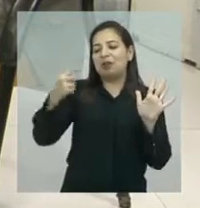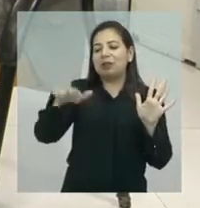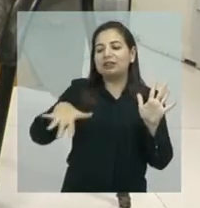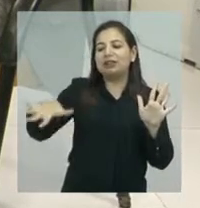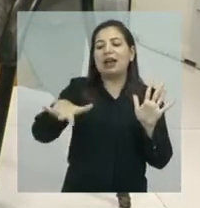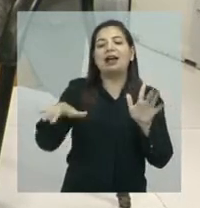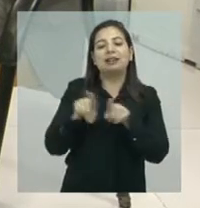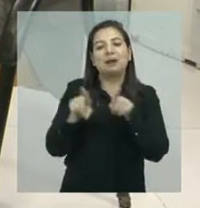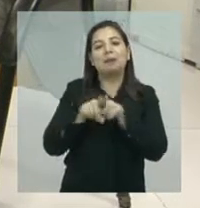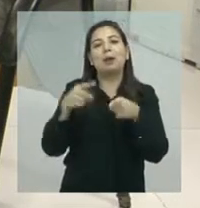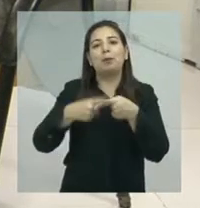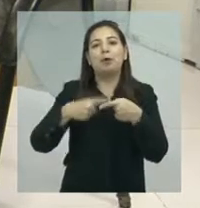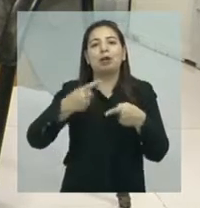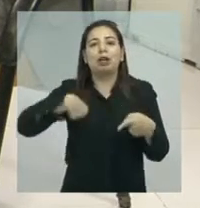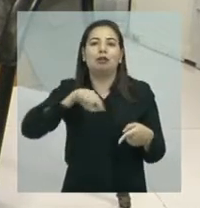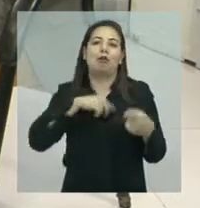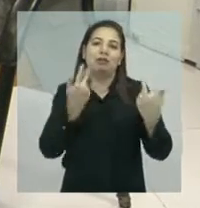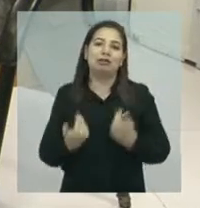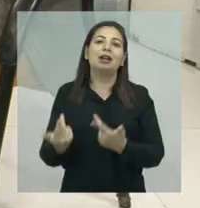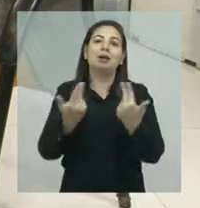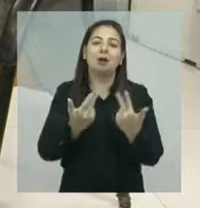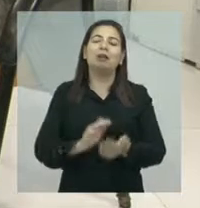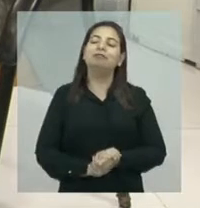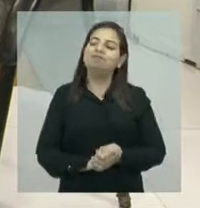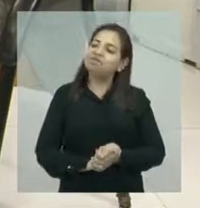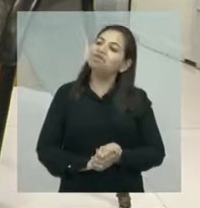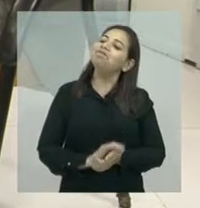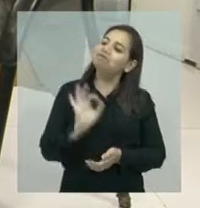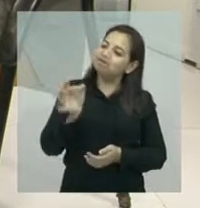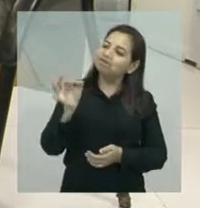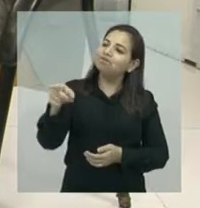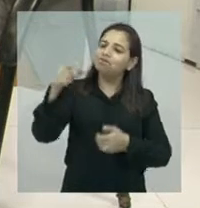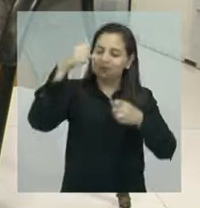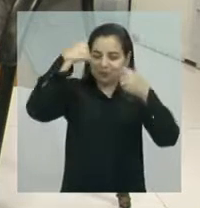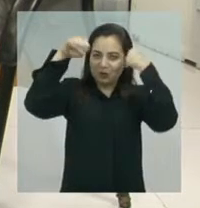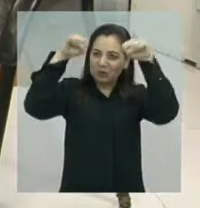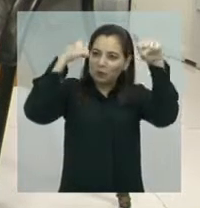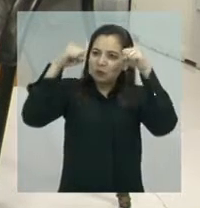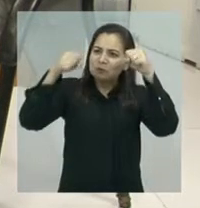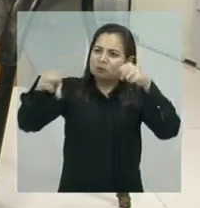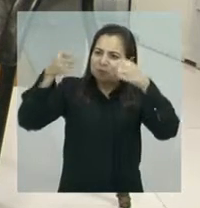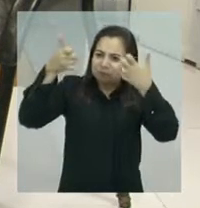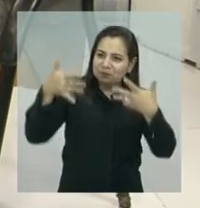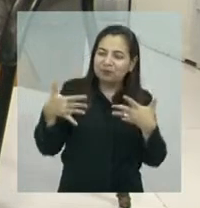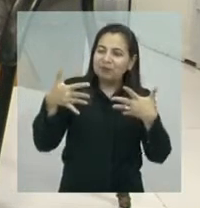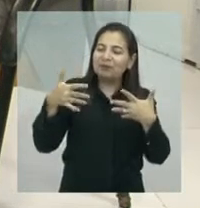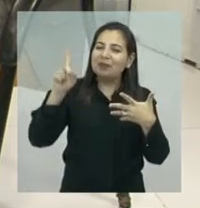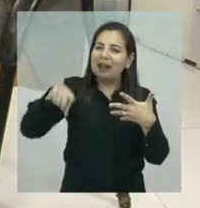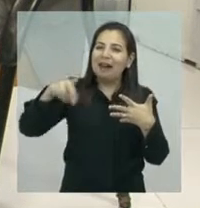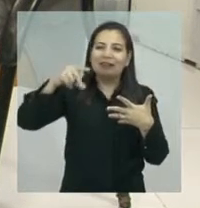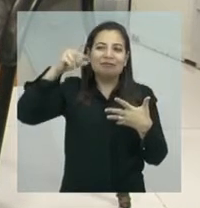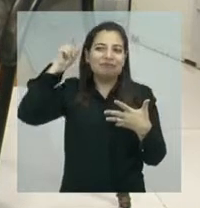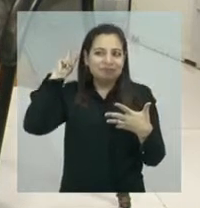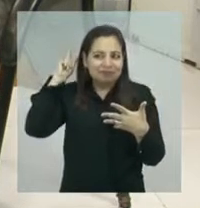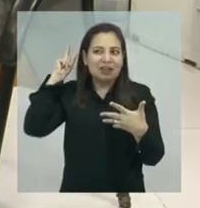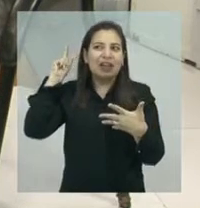concordo plenamente com essa sua análise sociológica até a respeito da situação dos negros,